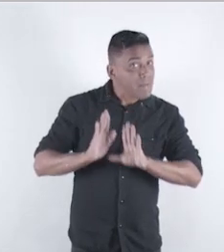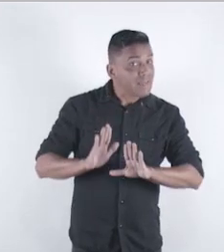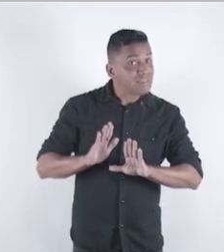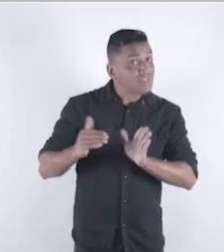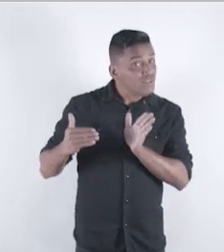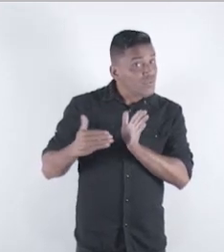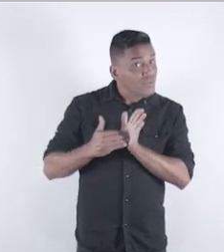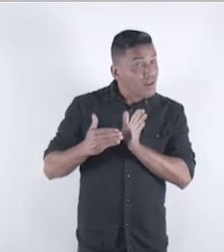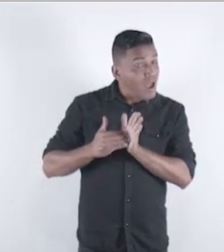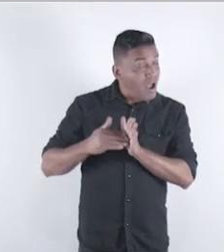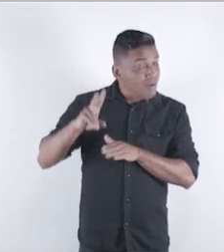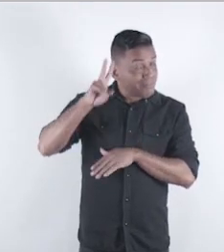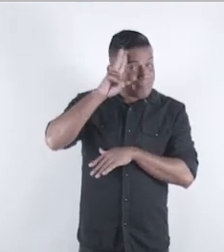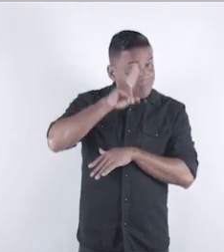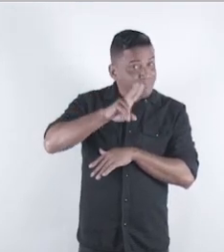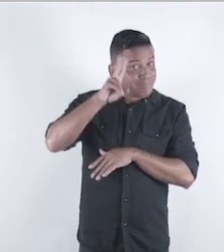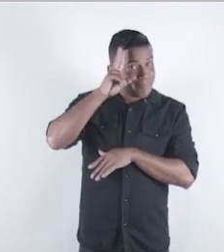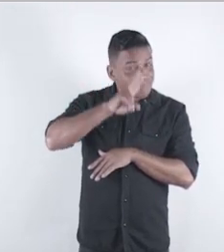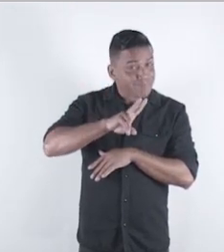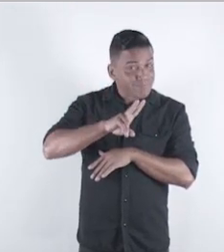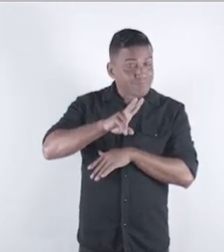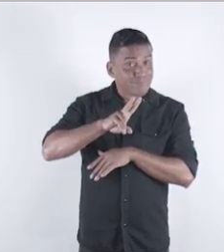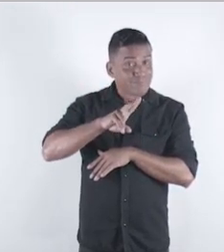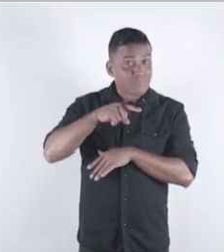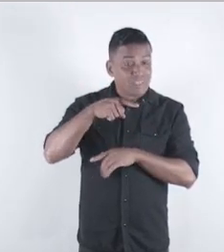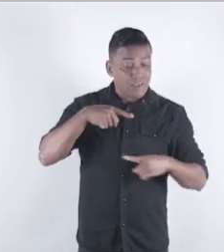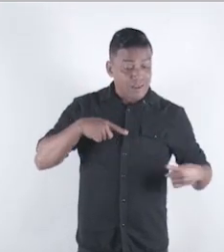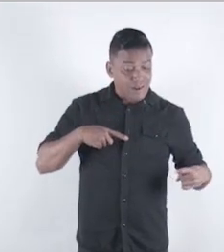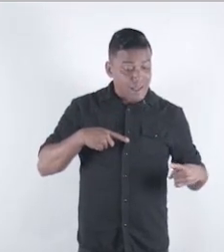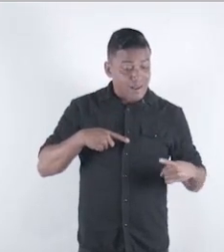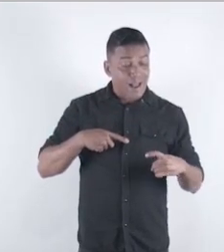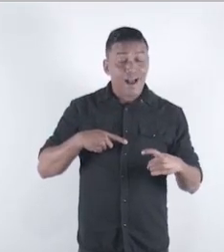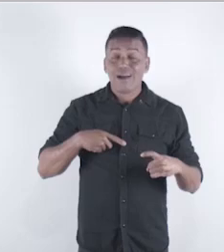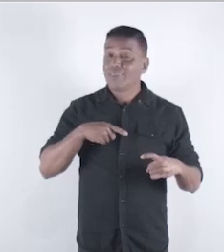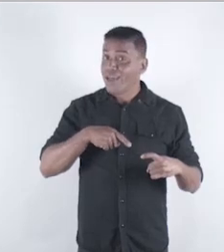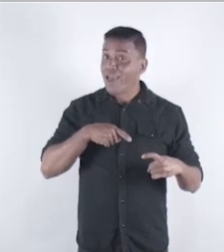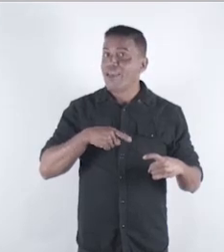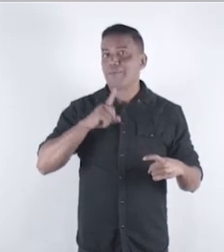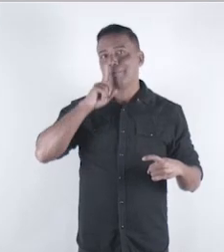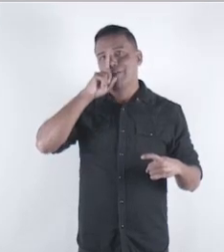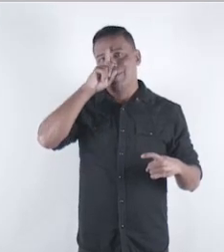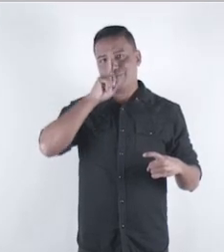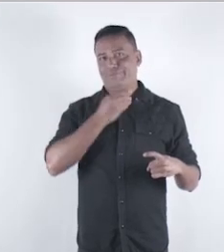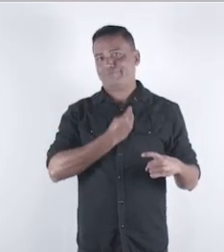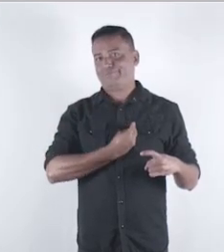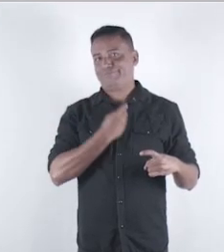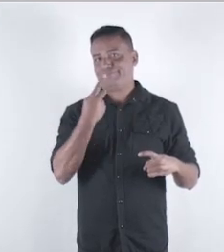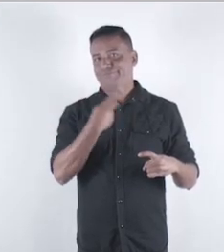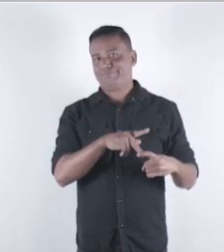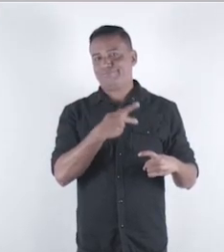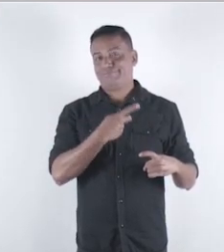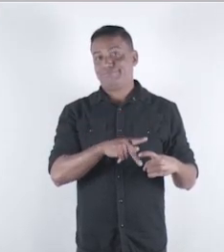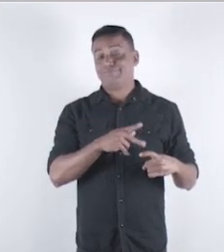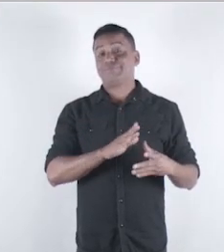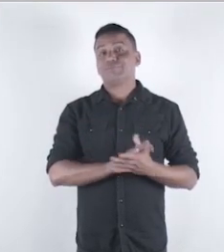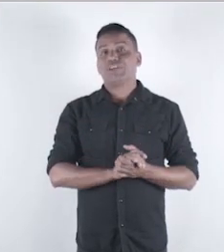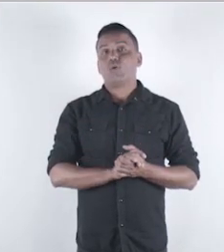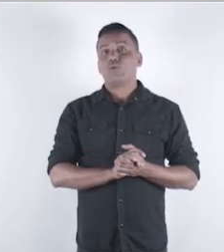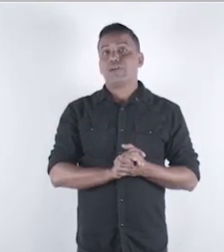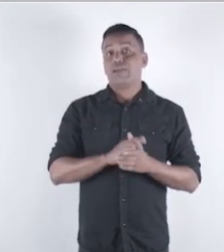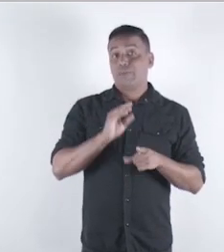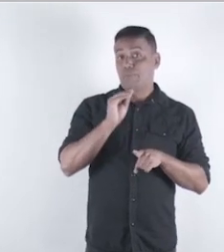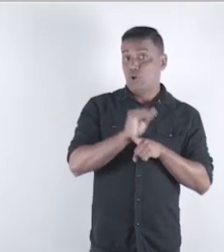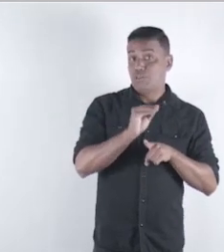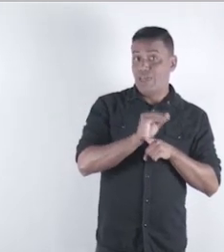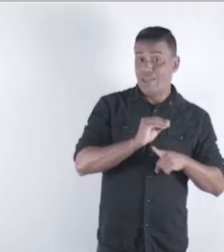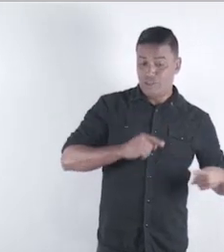no final das contas a situação em que a lagarta se encontra é de perigo. E no final das contas, o que protege a